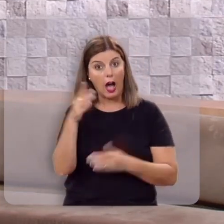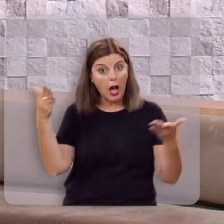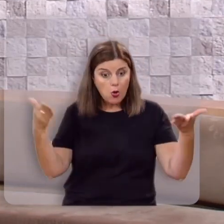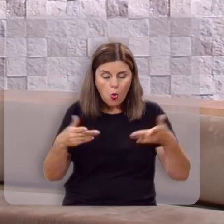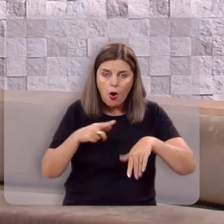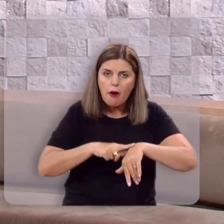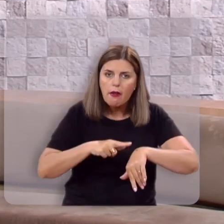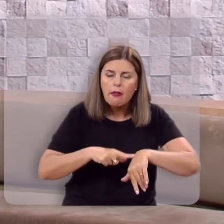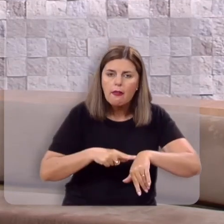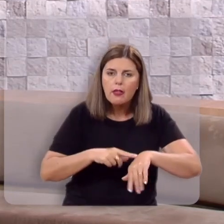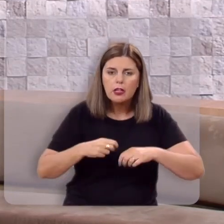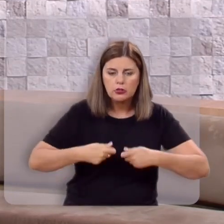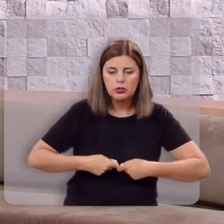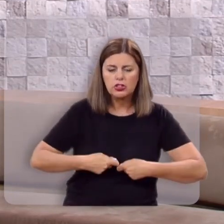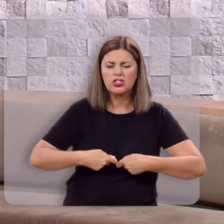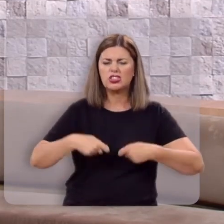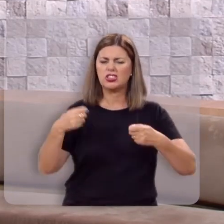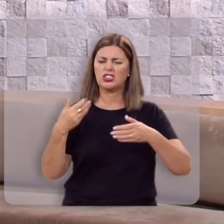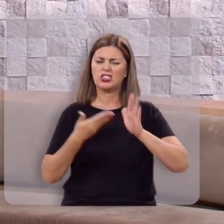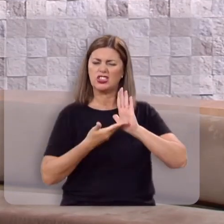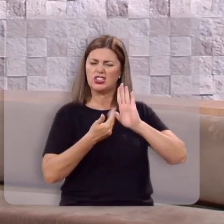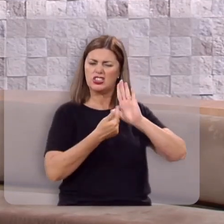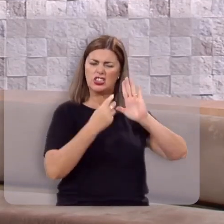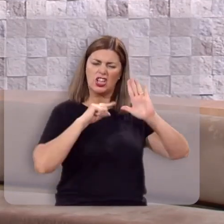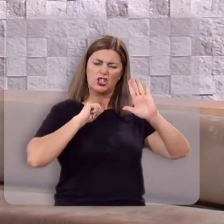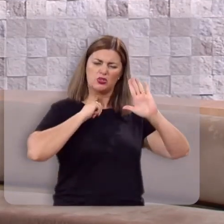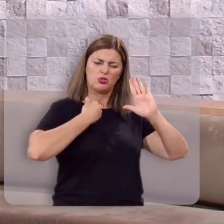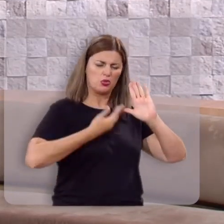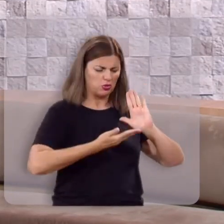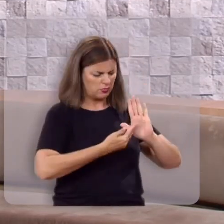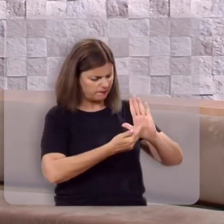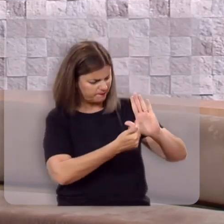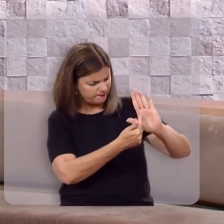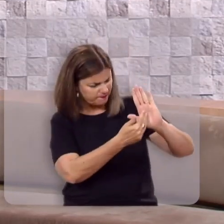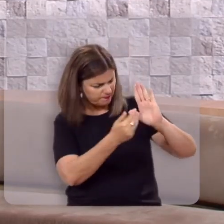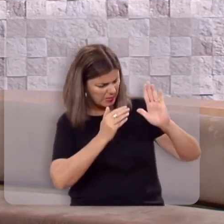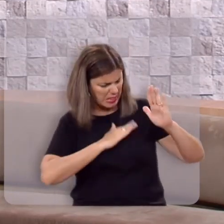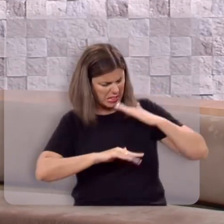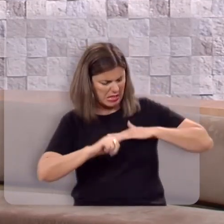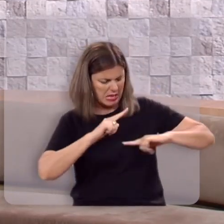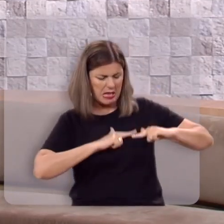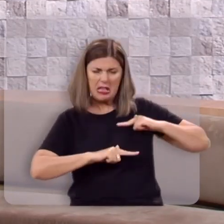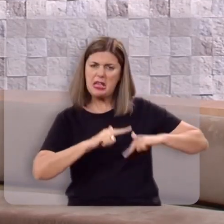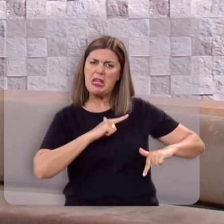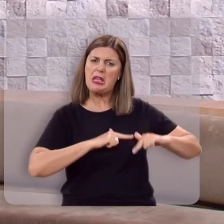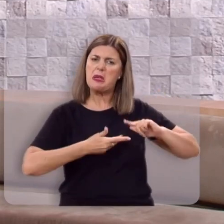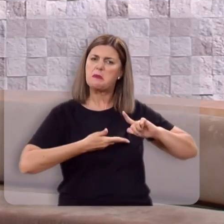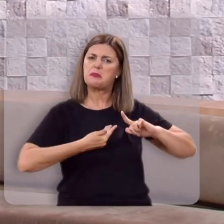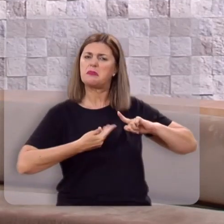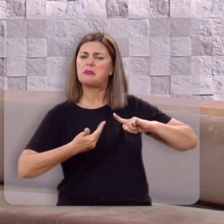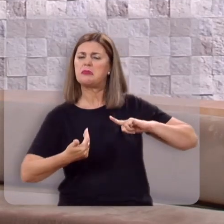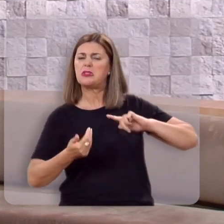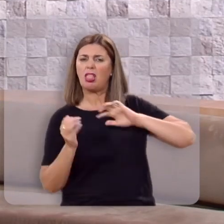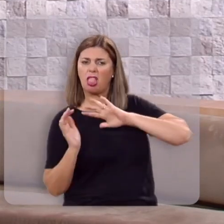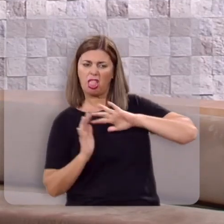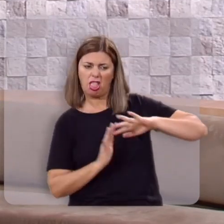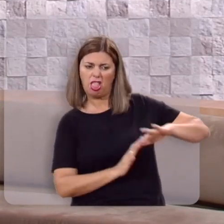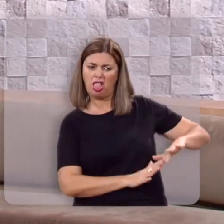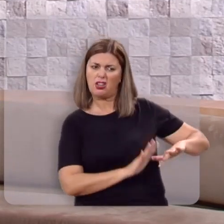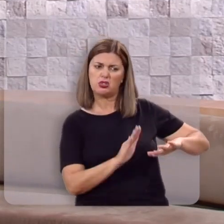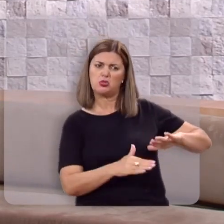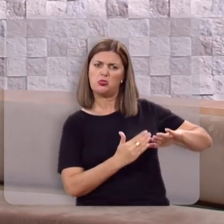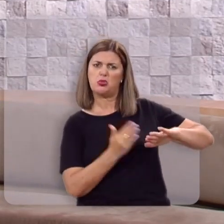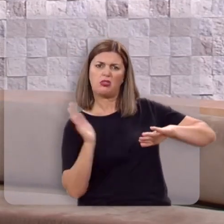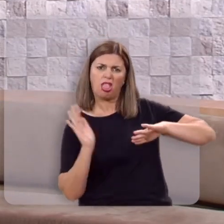despojai-vos, tira a roupa suja, dá uma limpada aí, dá uma espanada aí, despojai-vos